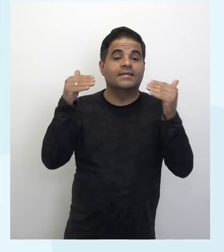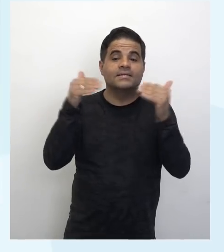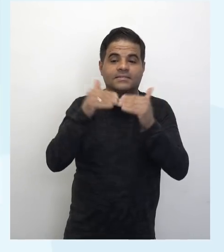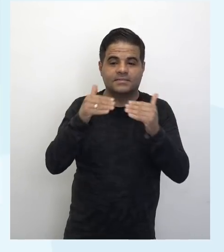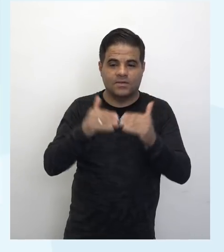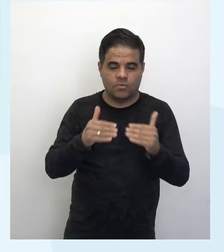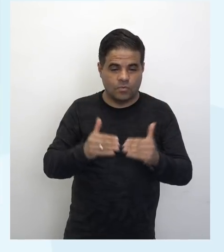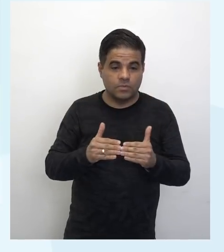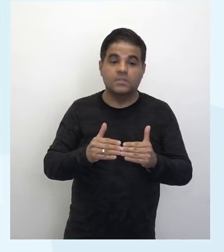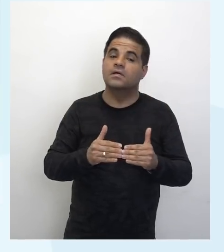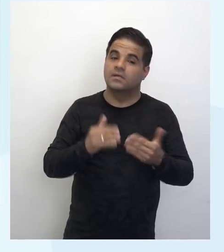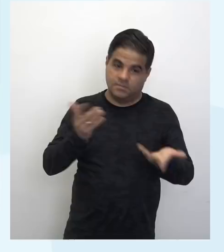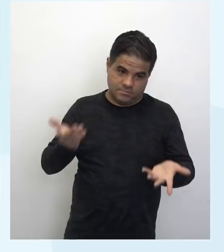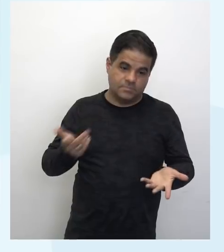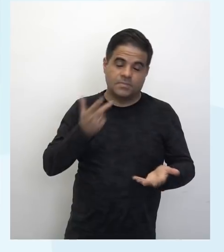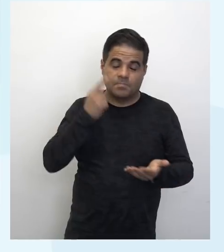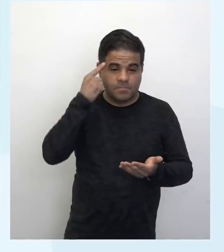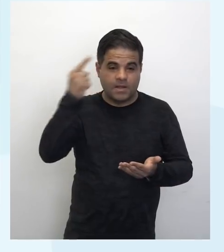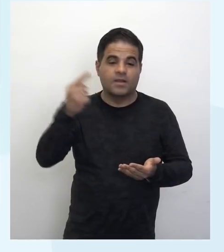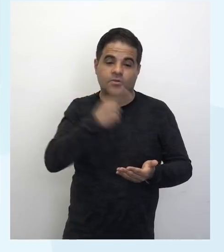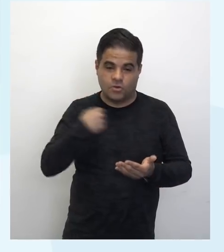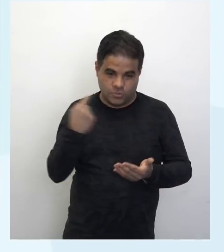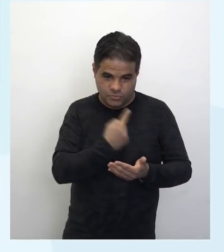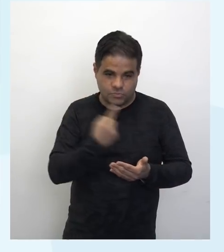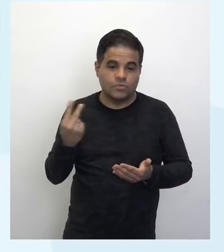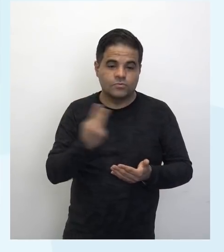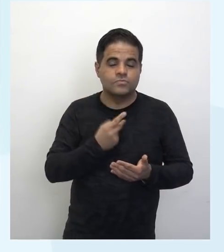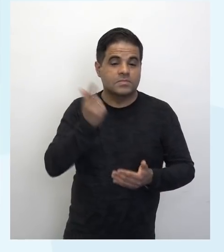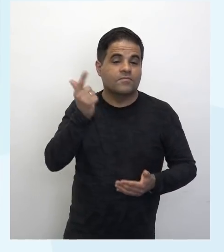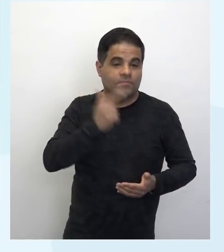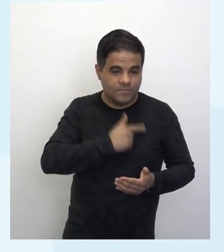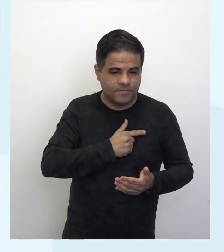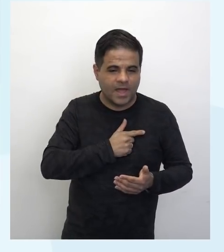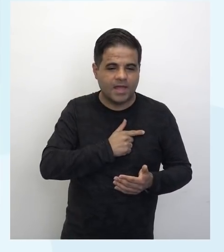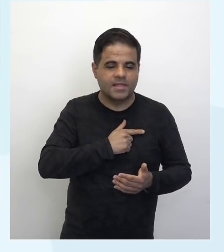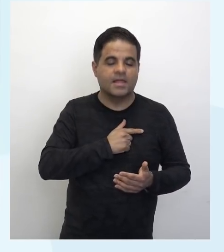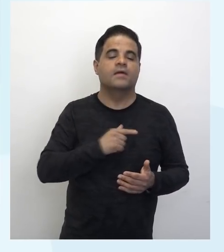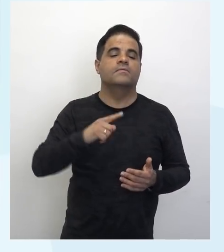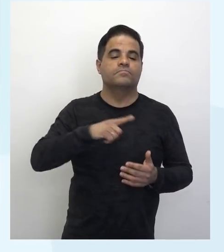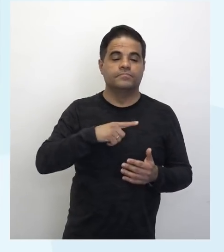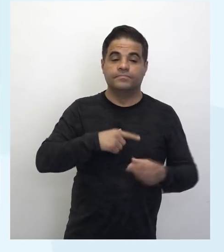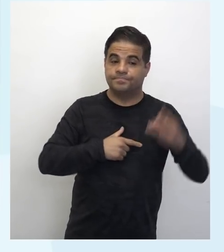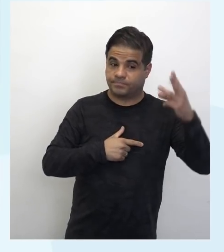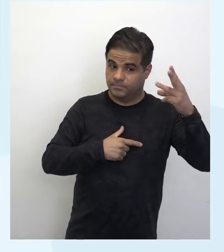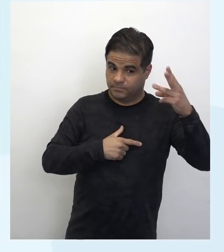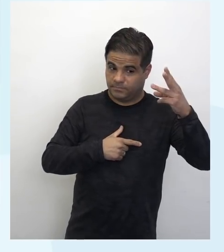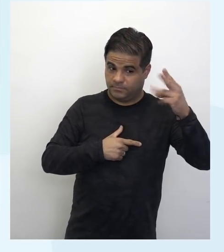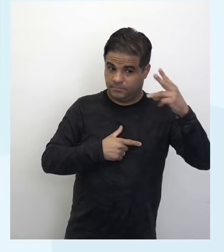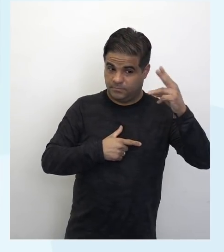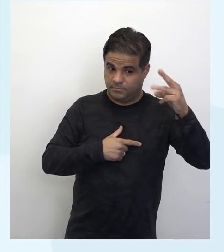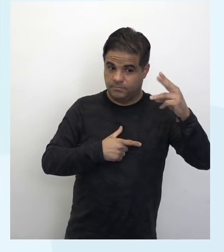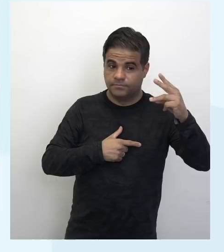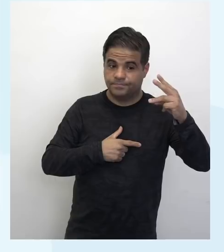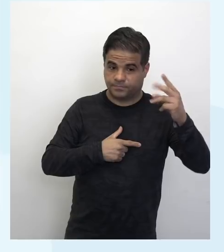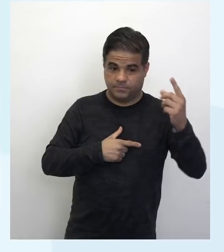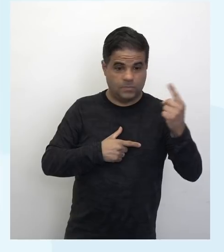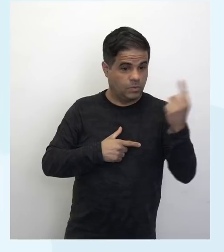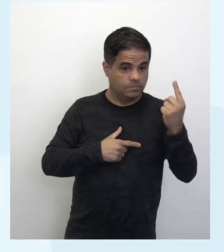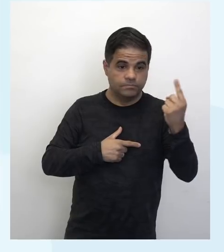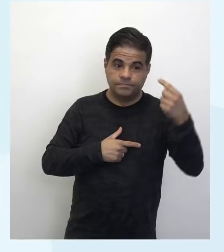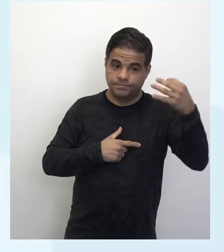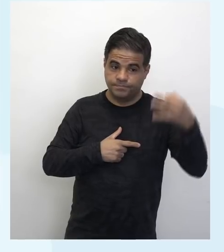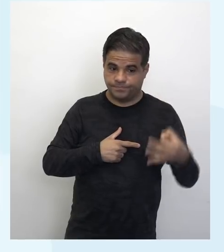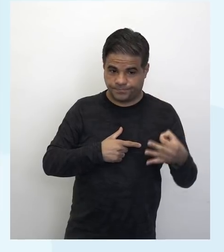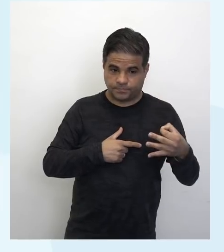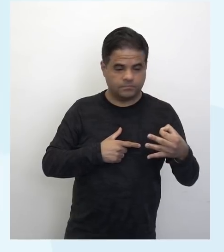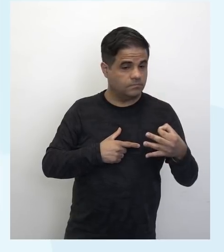a gente de feia. Exato. Exatamente. Né? A gente tem aqui, a terceira que vai falar, por exemplo, que só a primeira parte tá